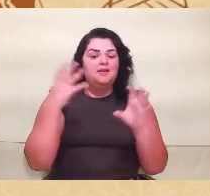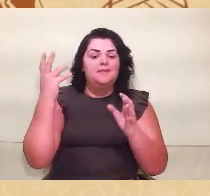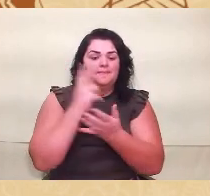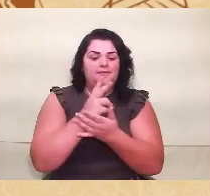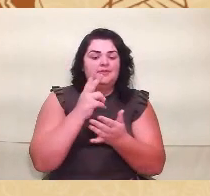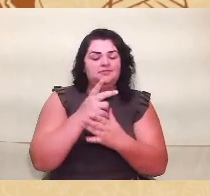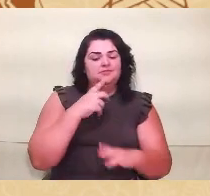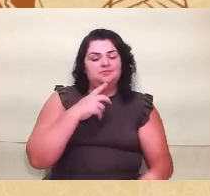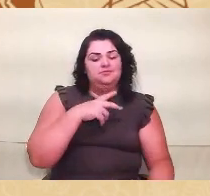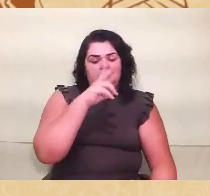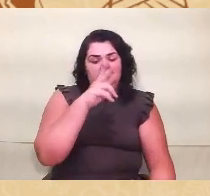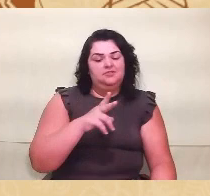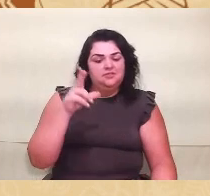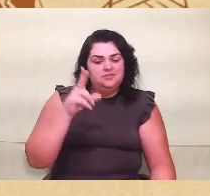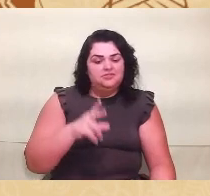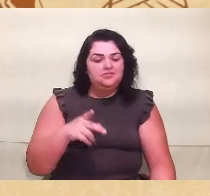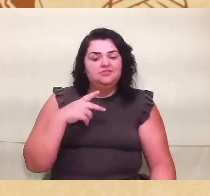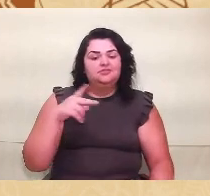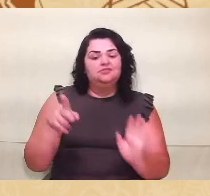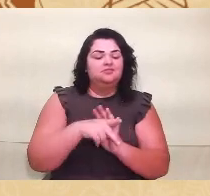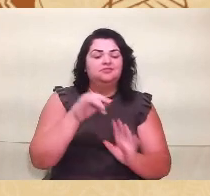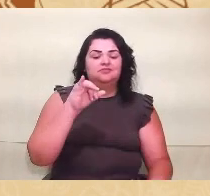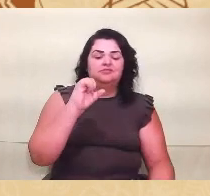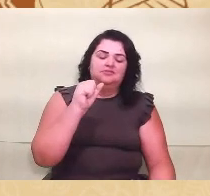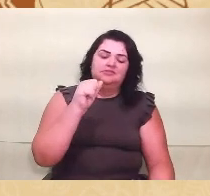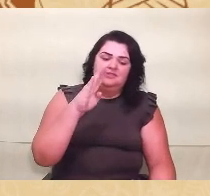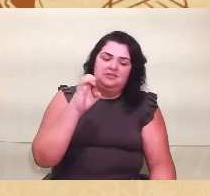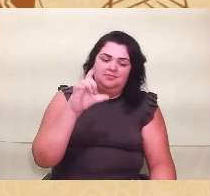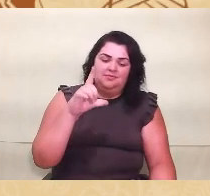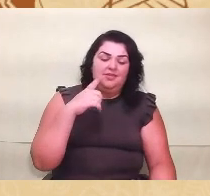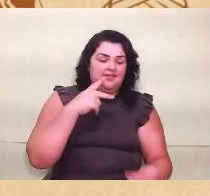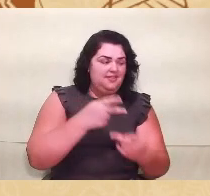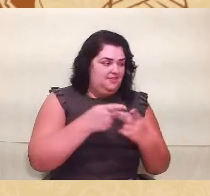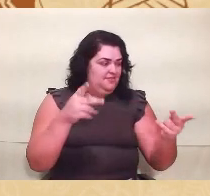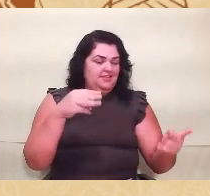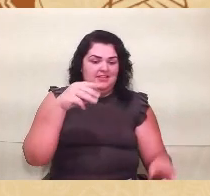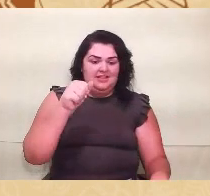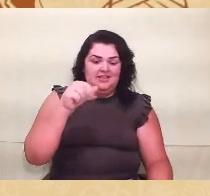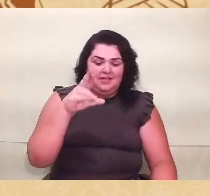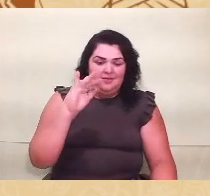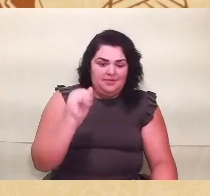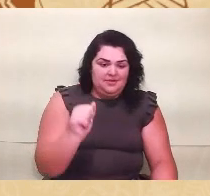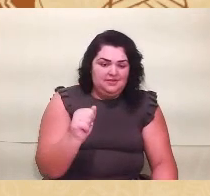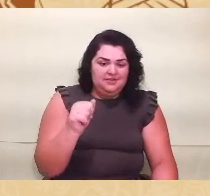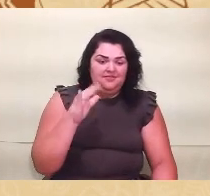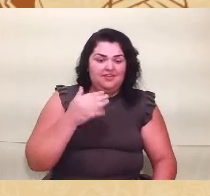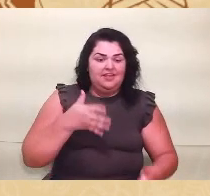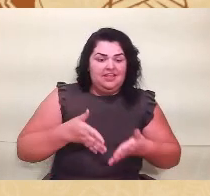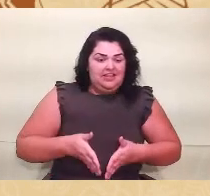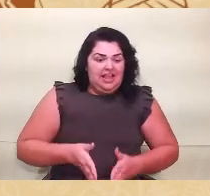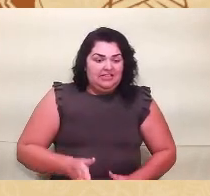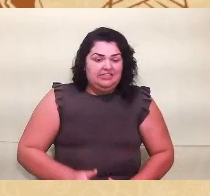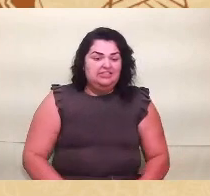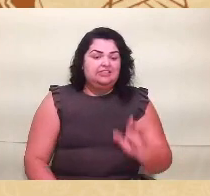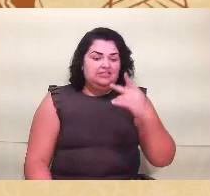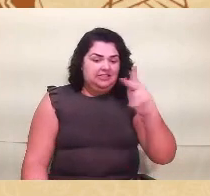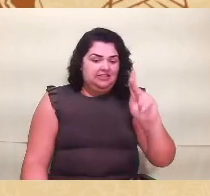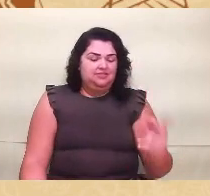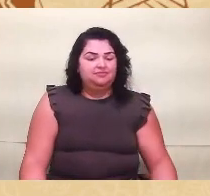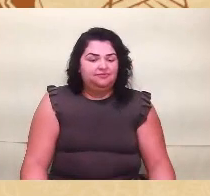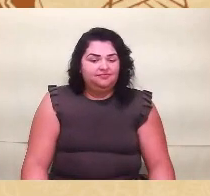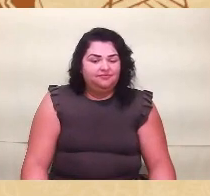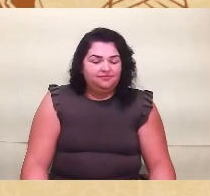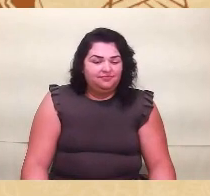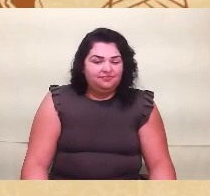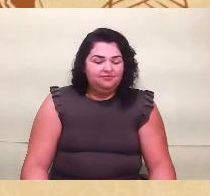Aí Maria vai visitar Isabel, e Isabel fala, Maria, daqui 6 meses vai nascer o seu. Aí você conta o